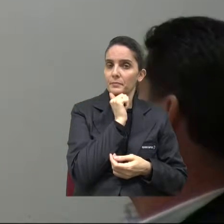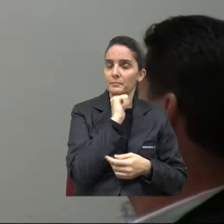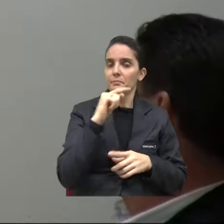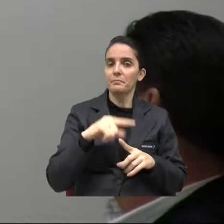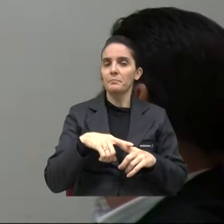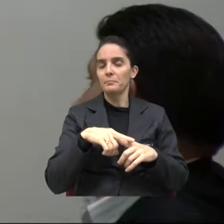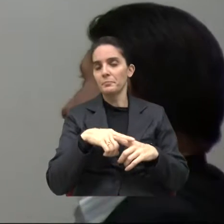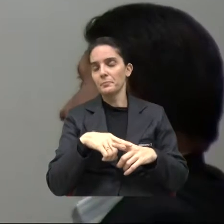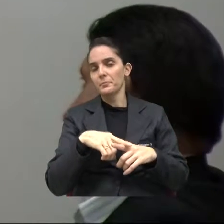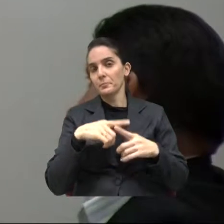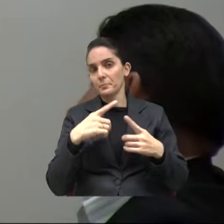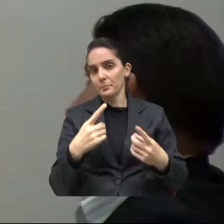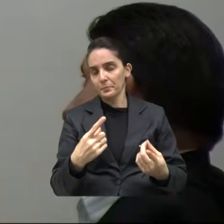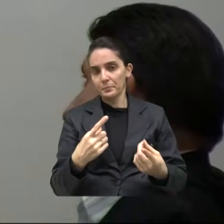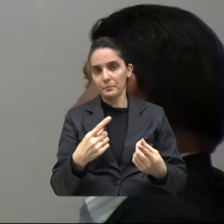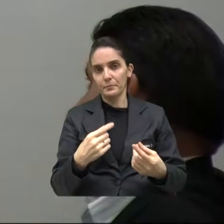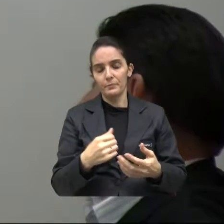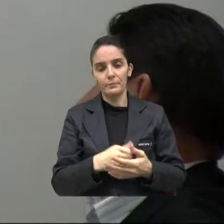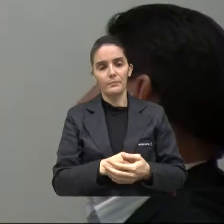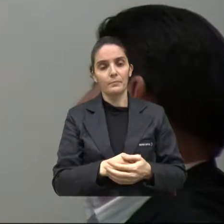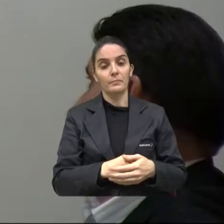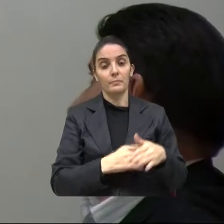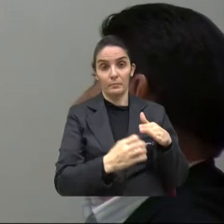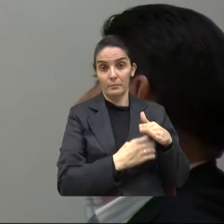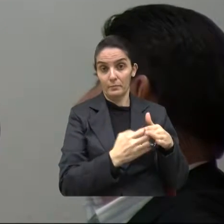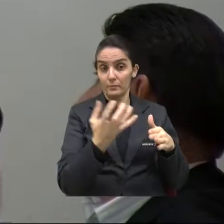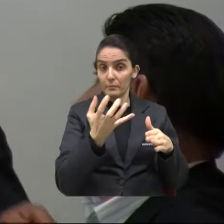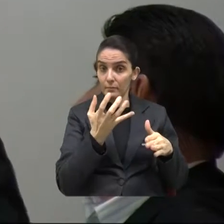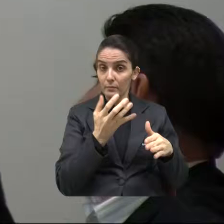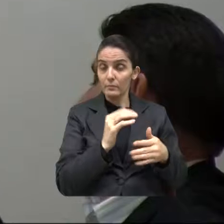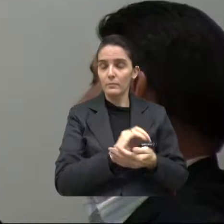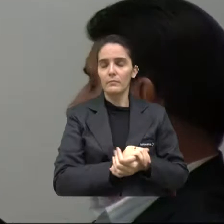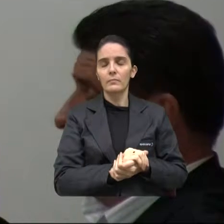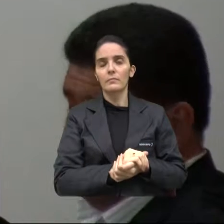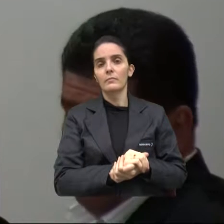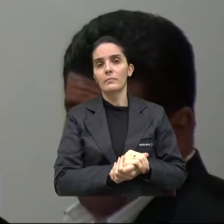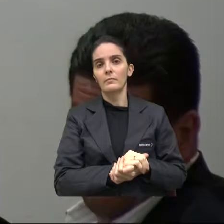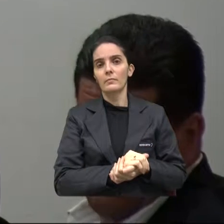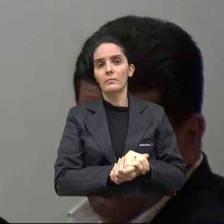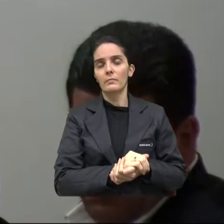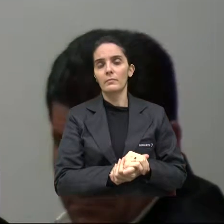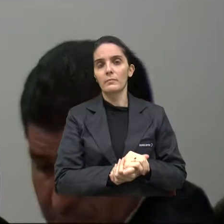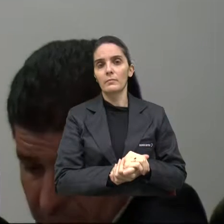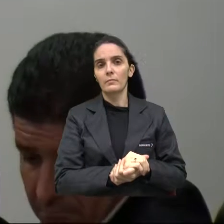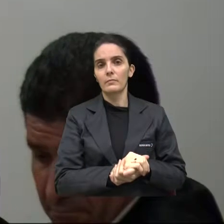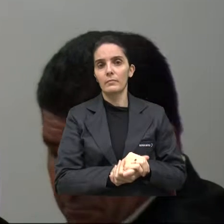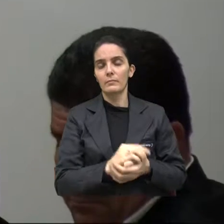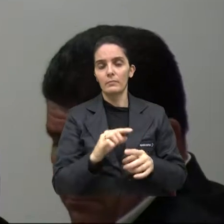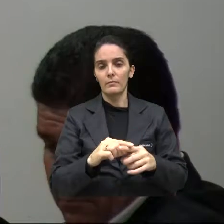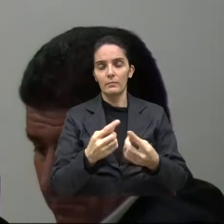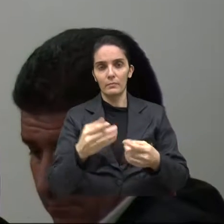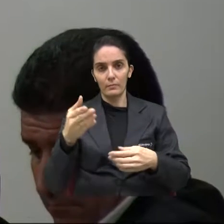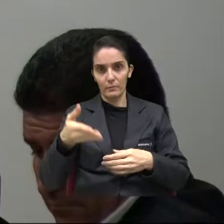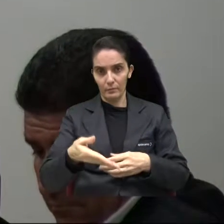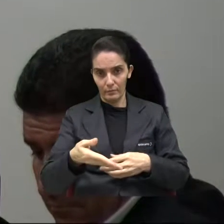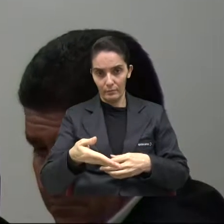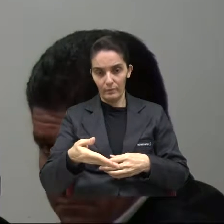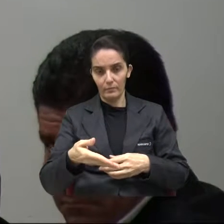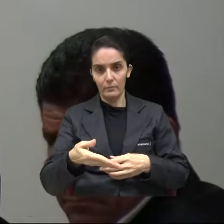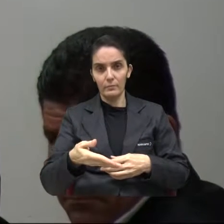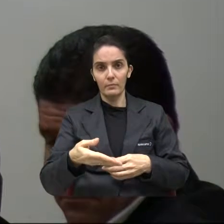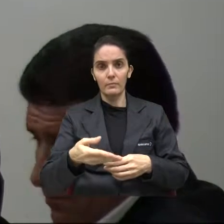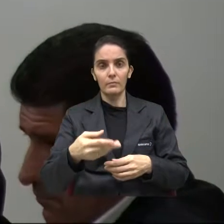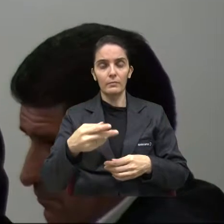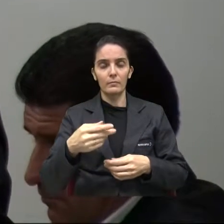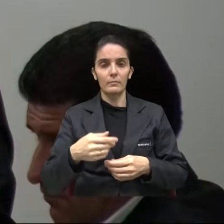atrai muito os empreendedores. Então, esse momento hoje na Câmara Municipal é um momento histórico para